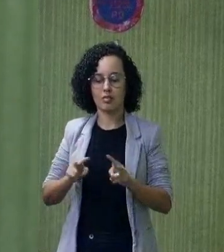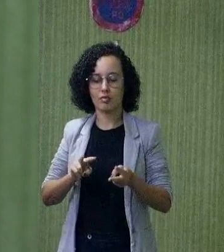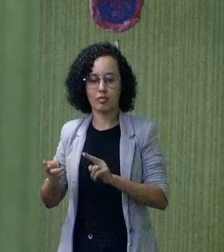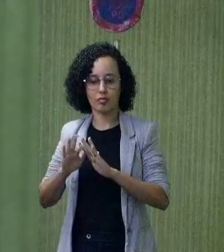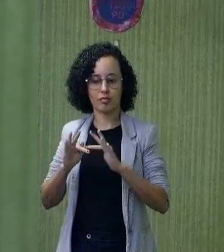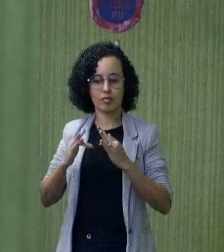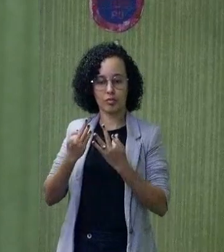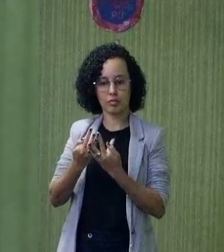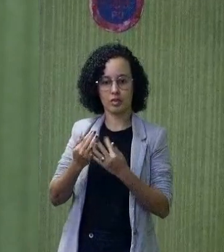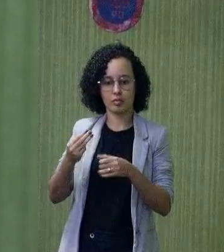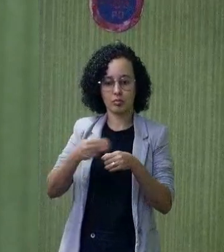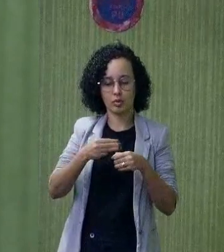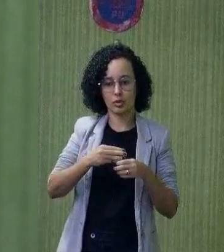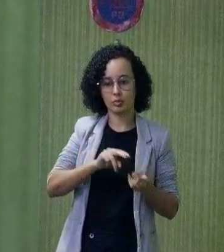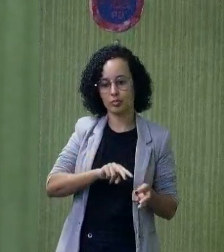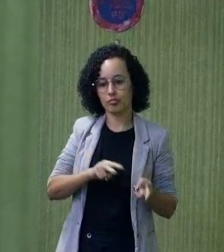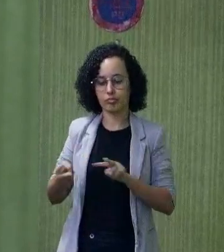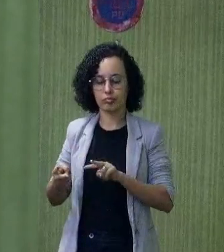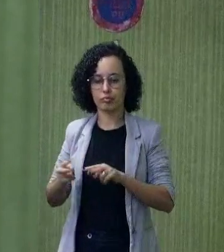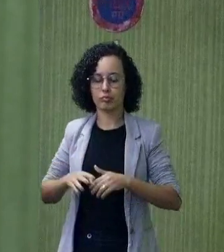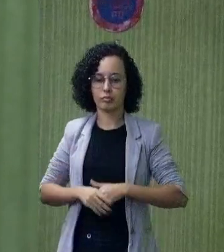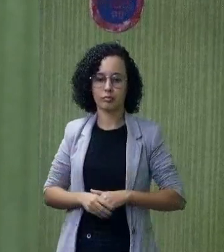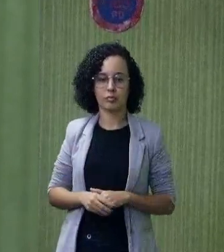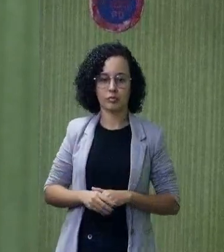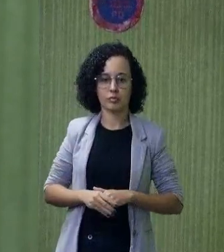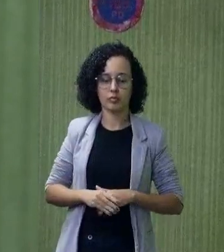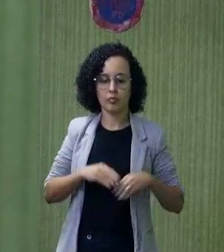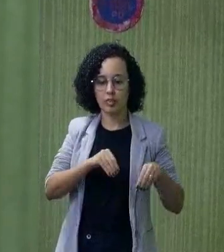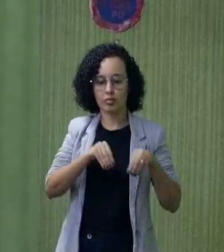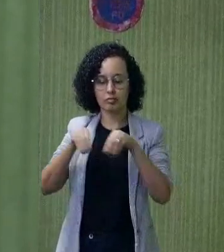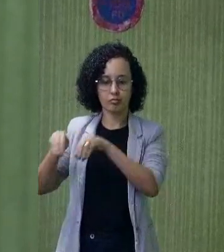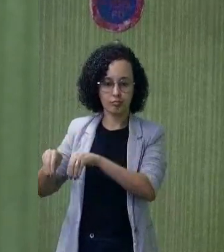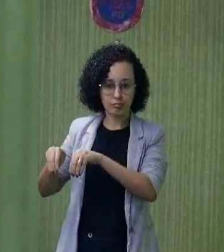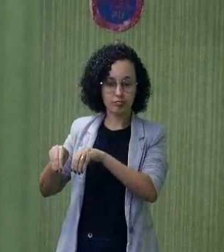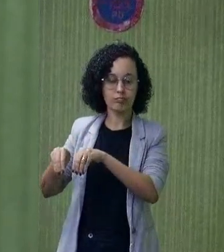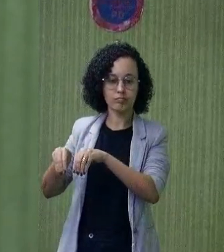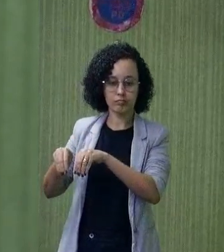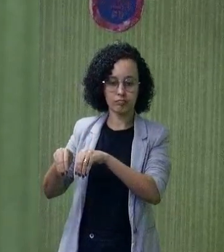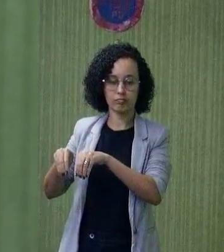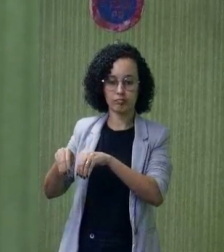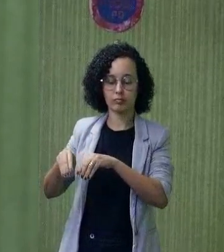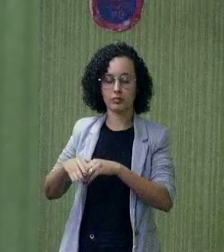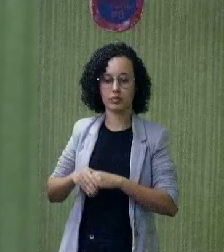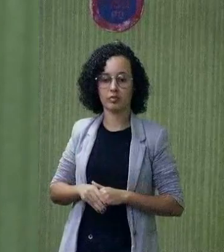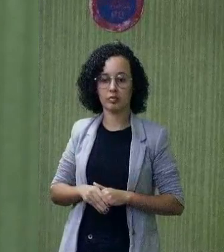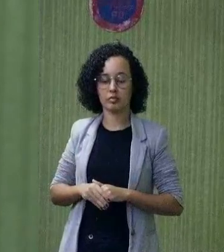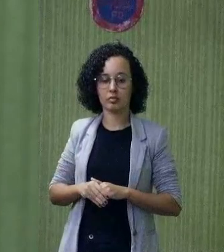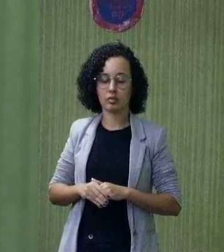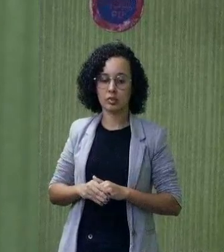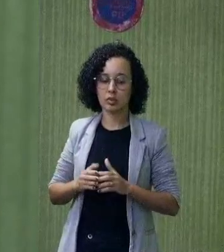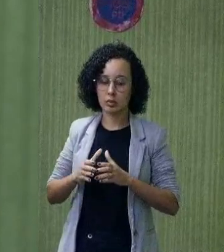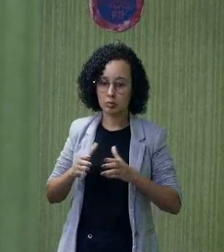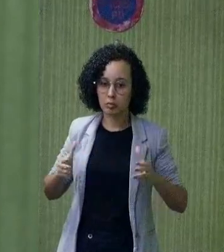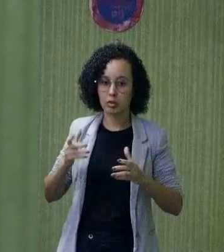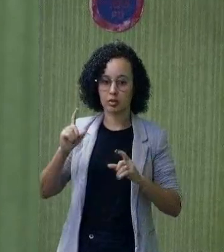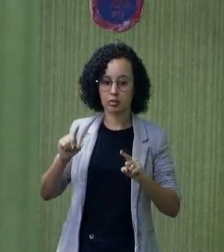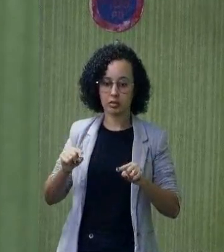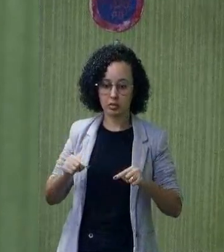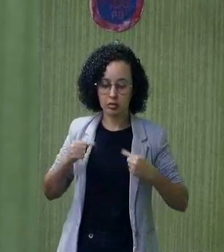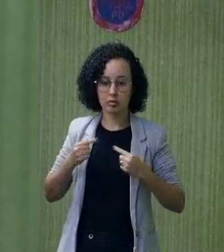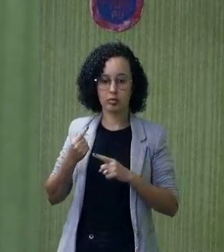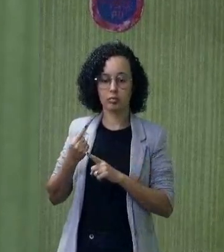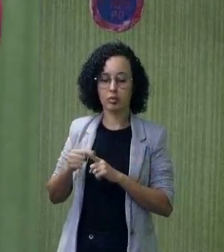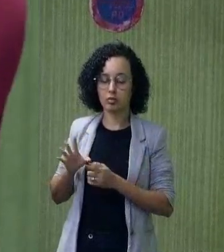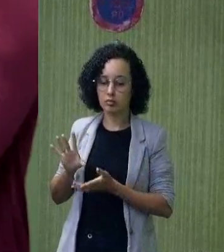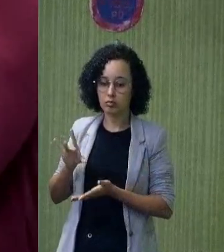município no Rio Grande do Sul Então esse foi e está sendo ainda né o maior desafio porque na verdade